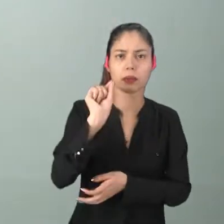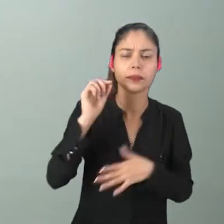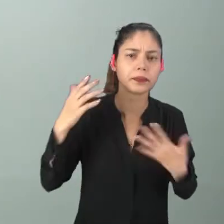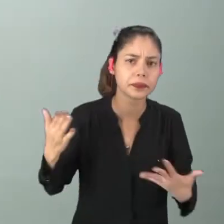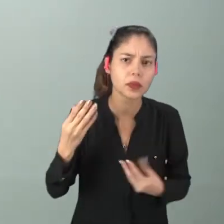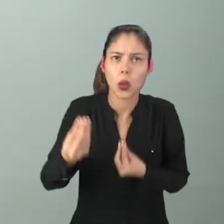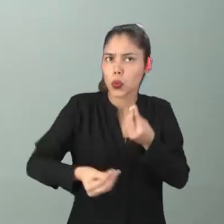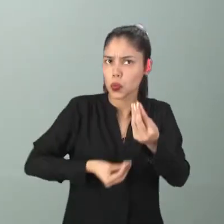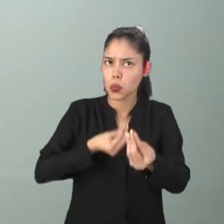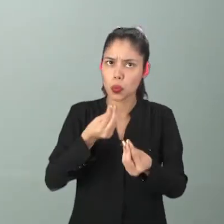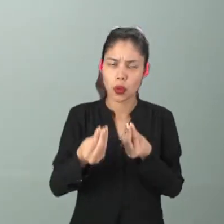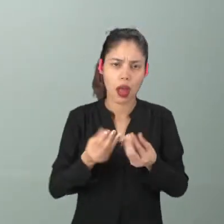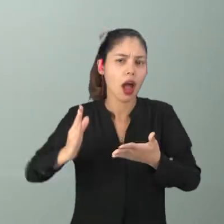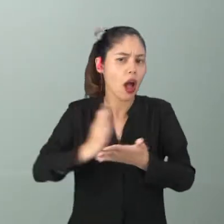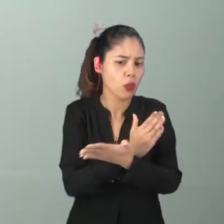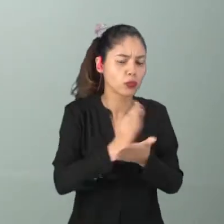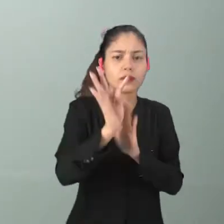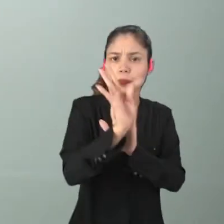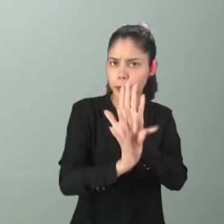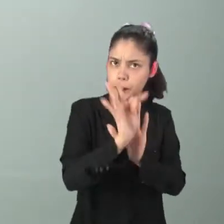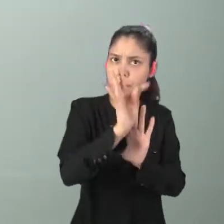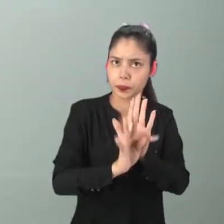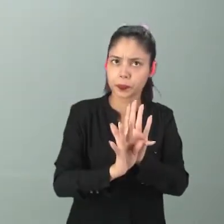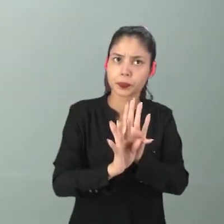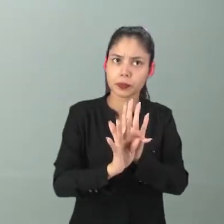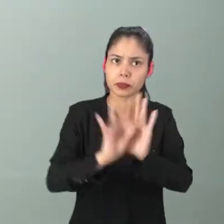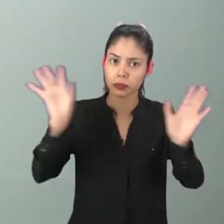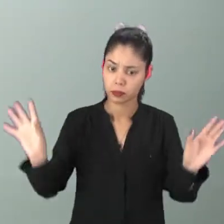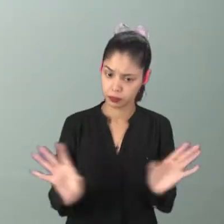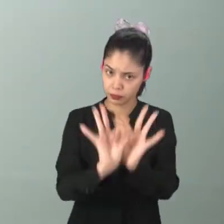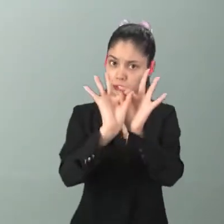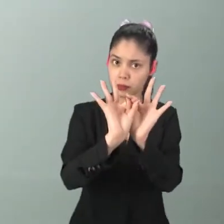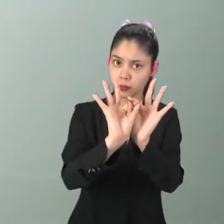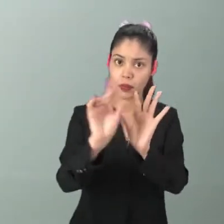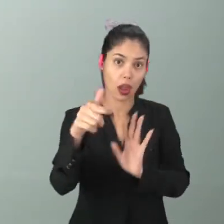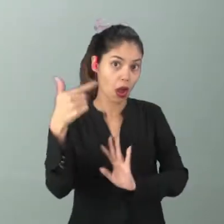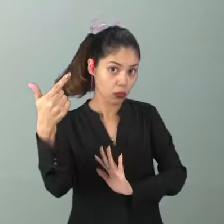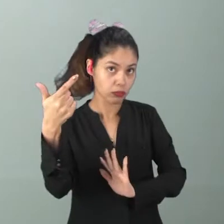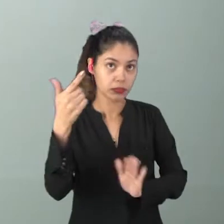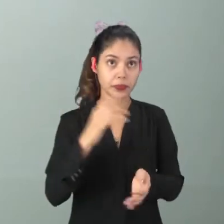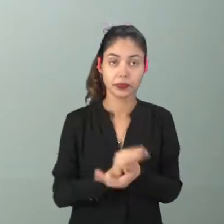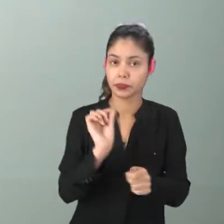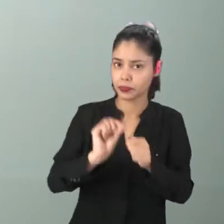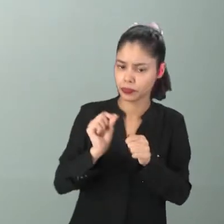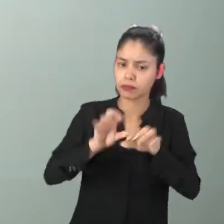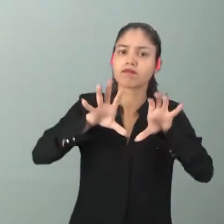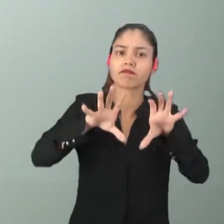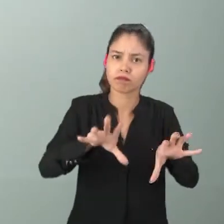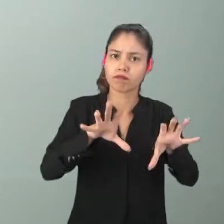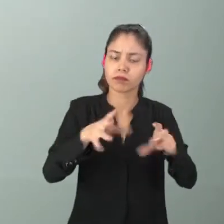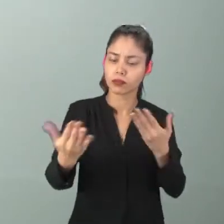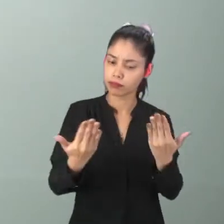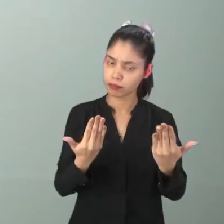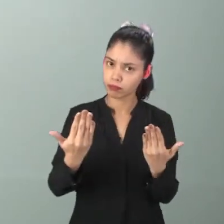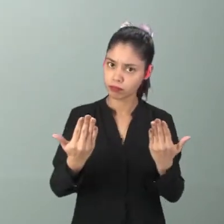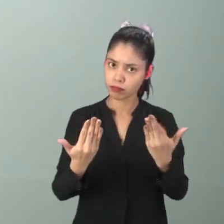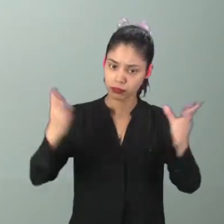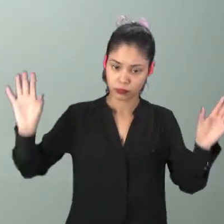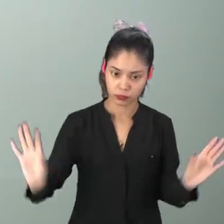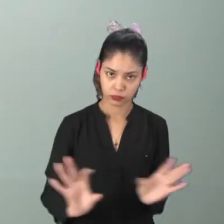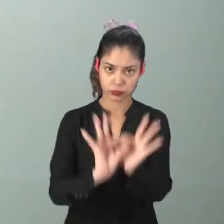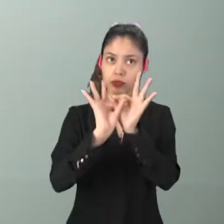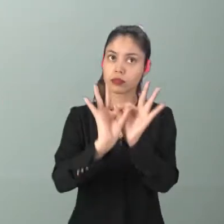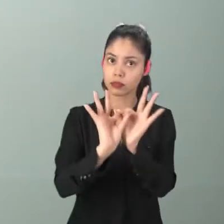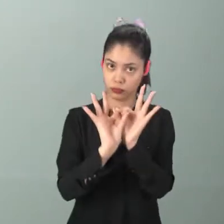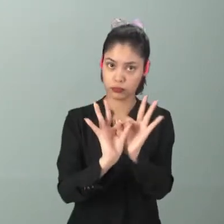É a maneira como alguns textos se conectam a outros, fazendo assim uma relação de